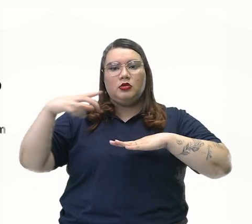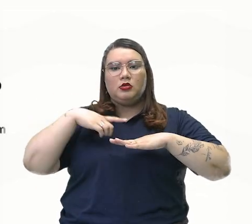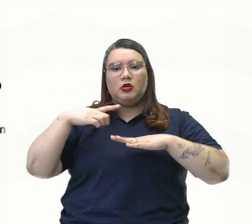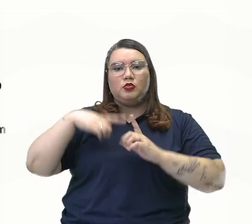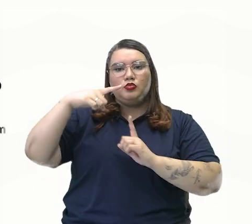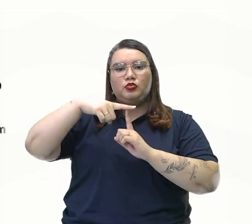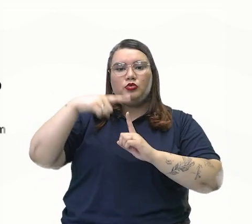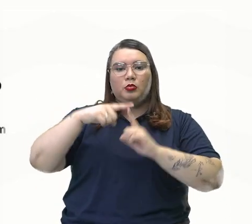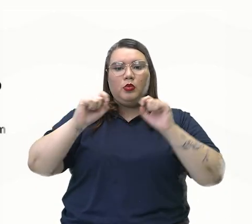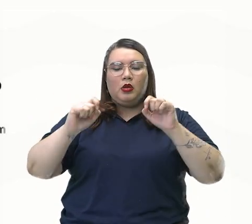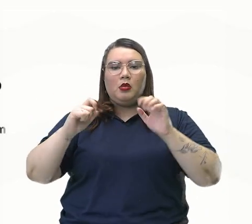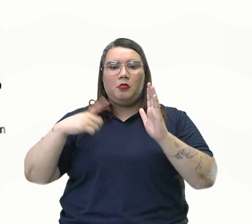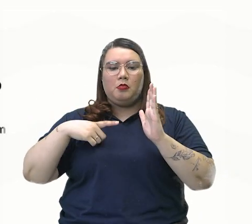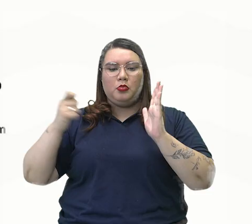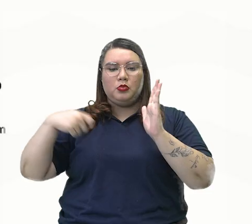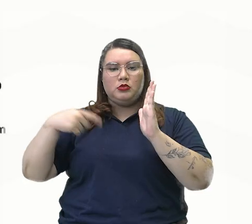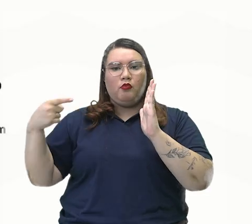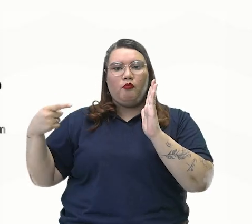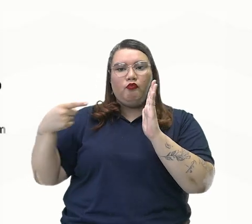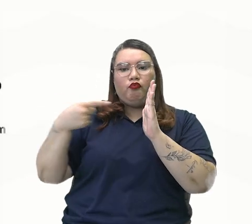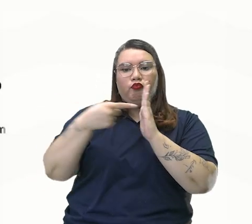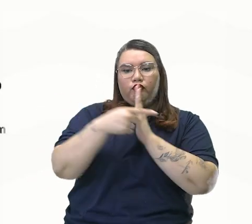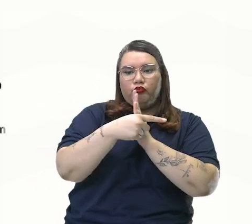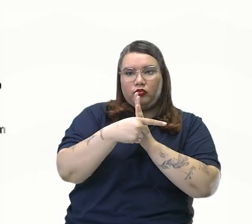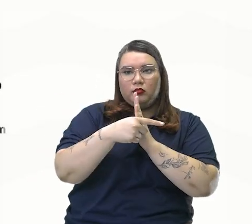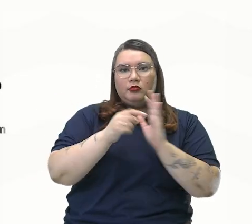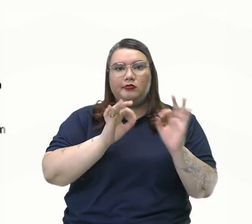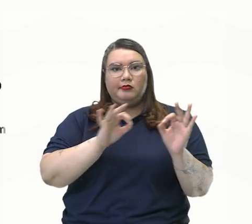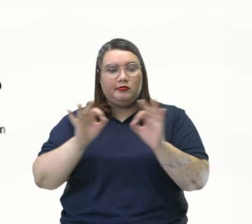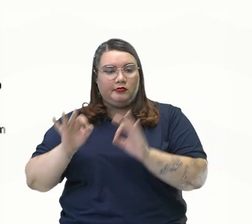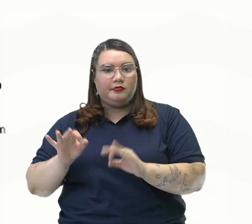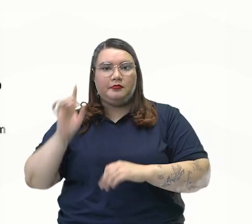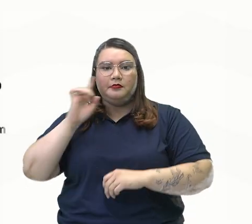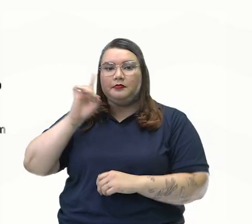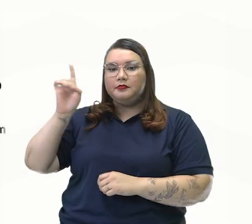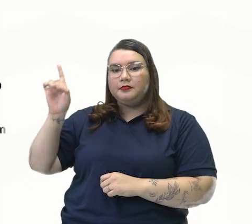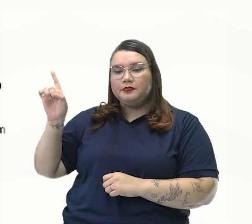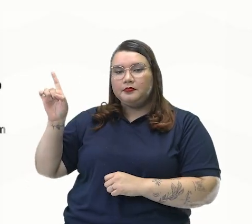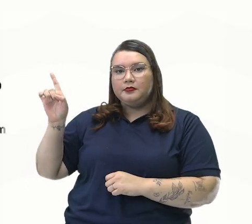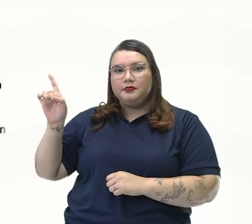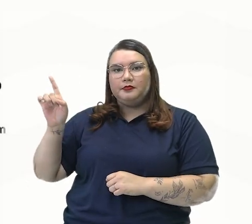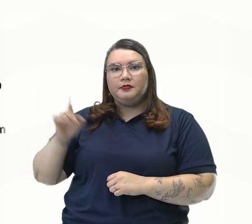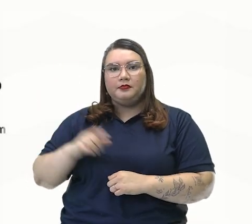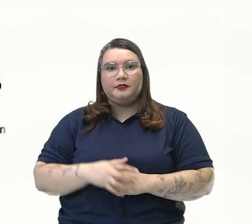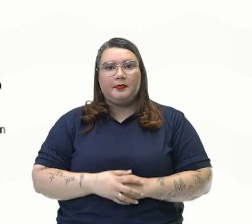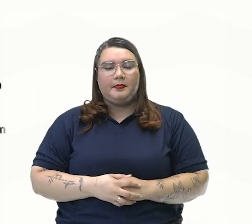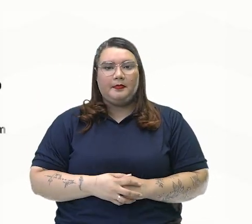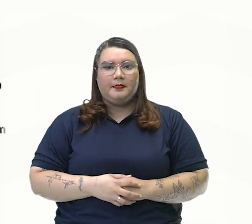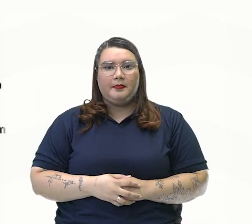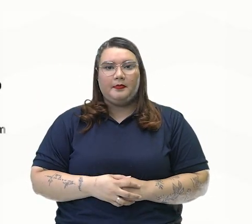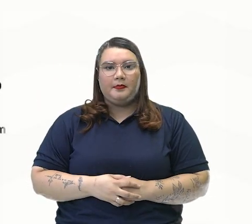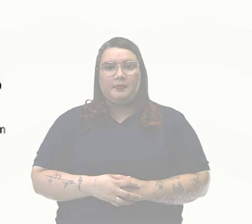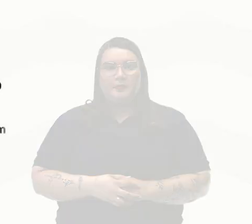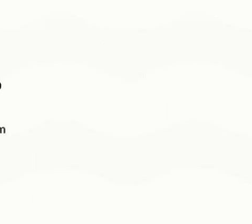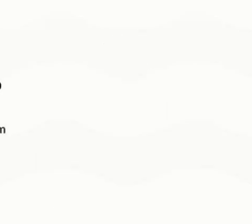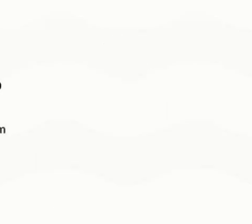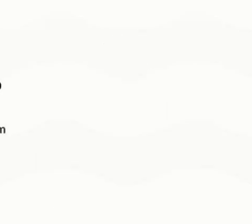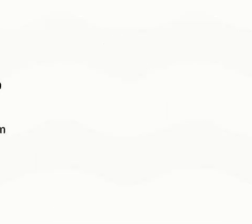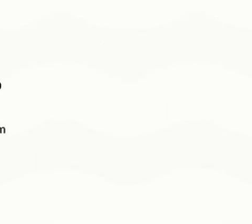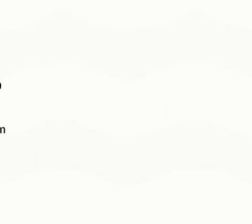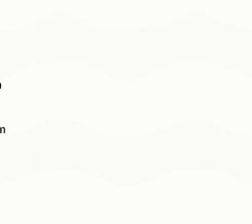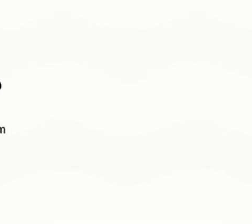de penetração. Aí você tem aqui, ó, a alfa, a beta, a